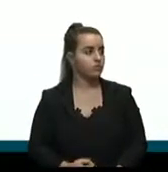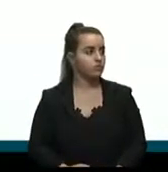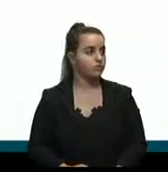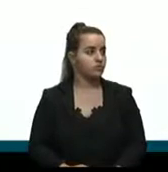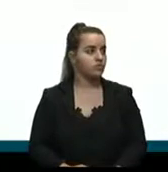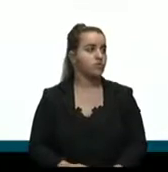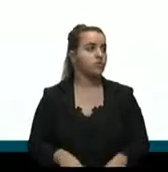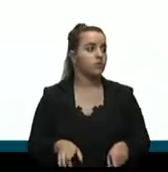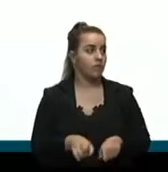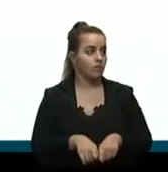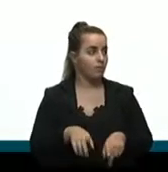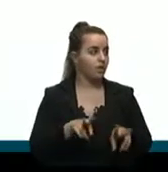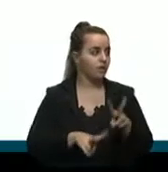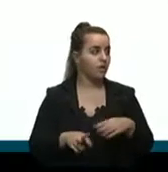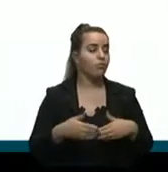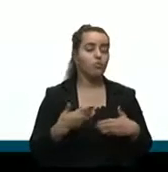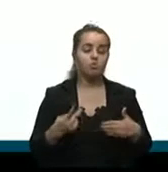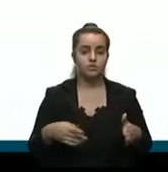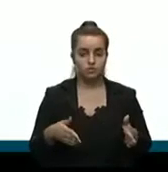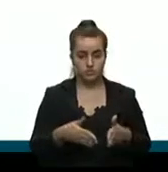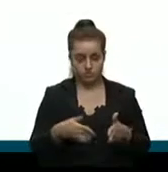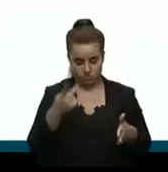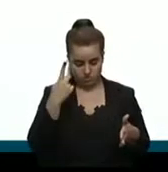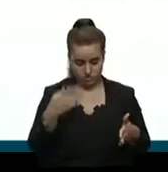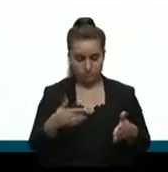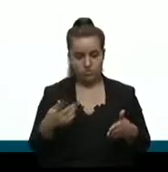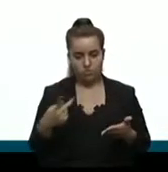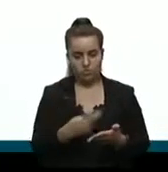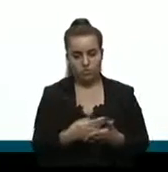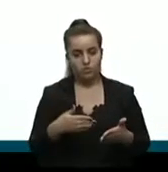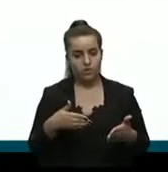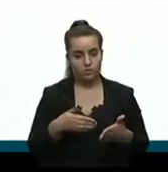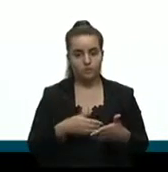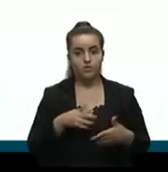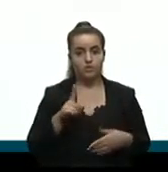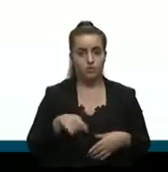Nós temos que determinar o tamanho da amostra para que o erro máximo seja igual a 1.